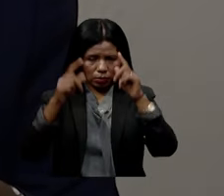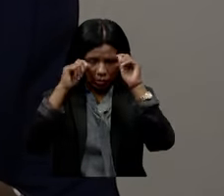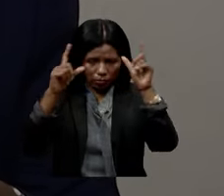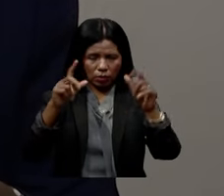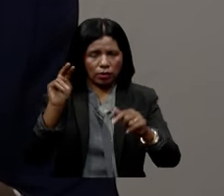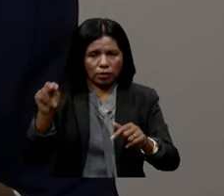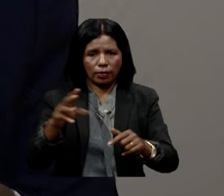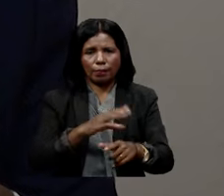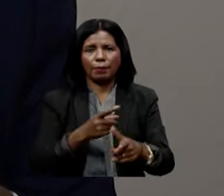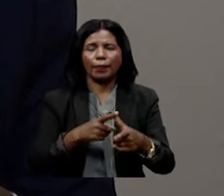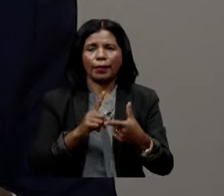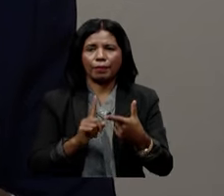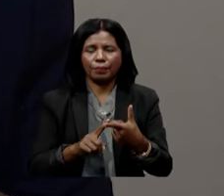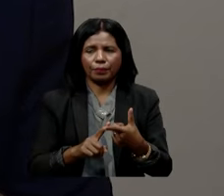nomos.